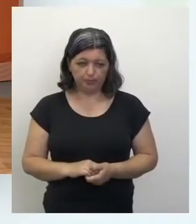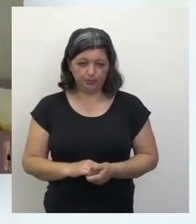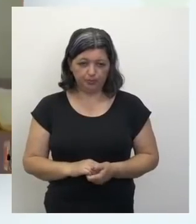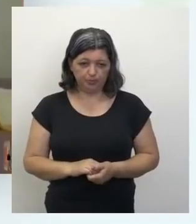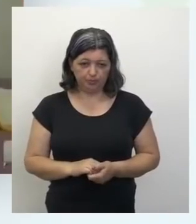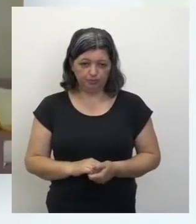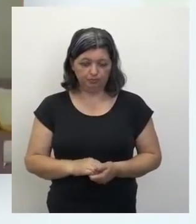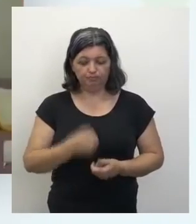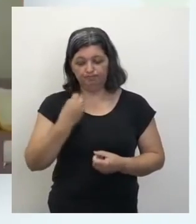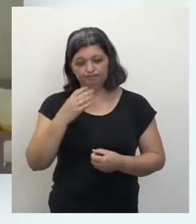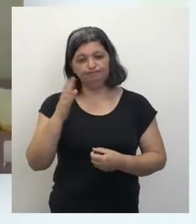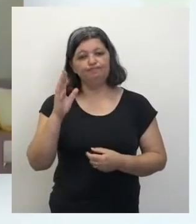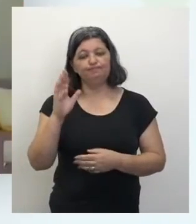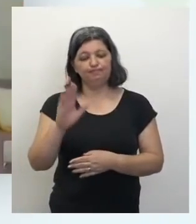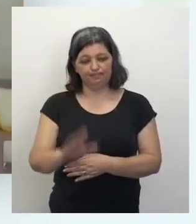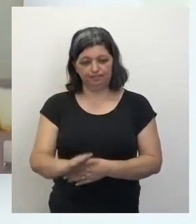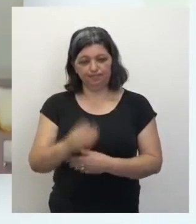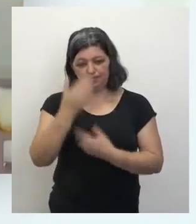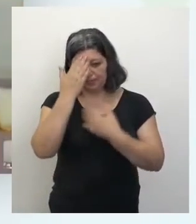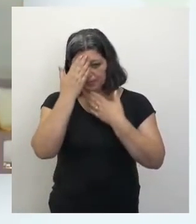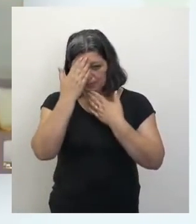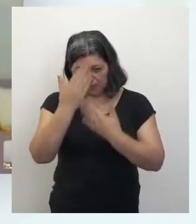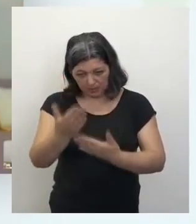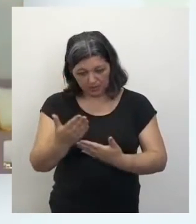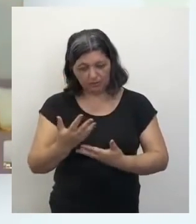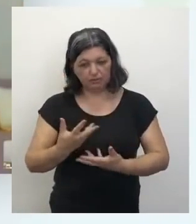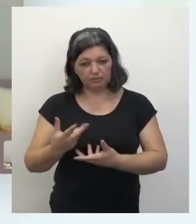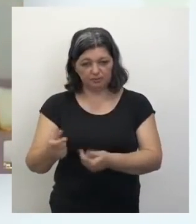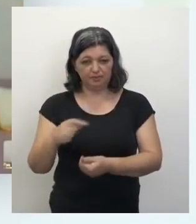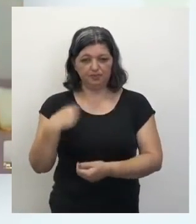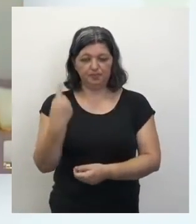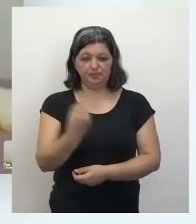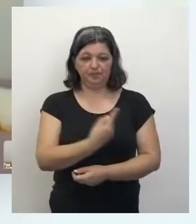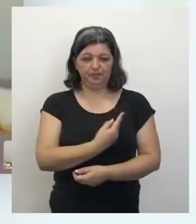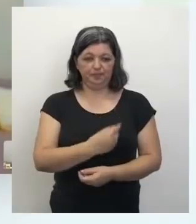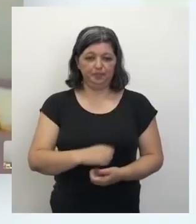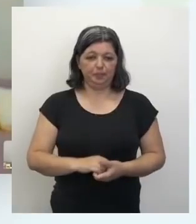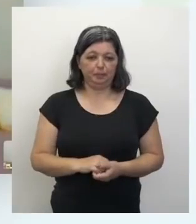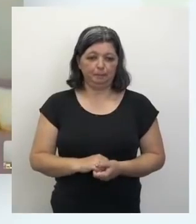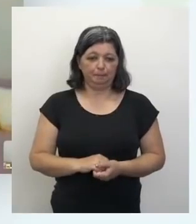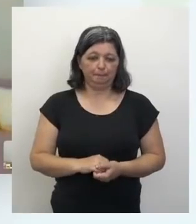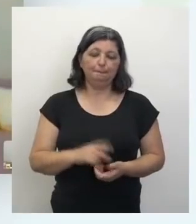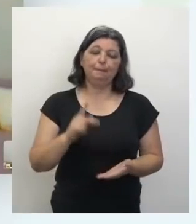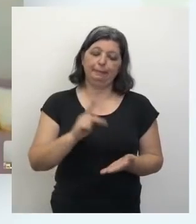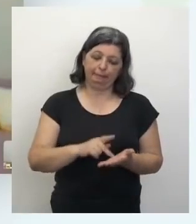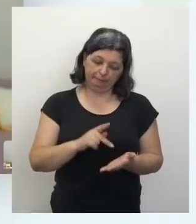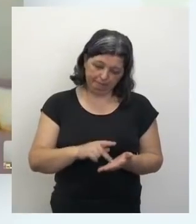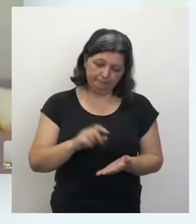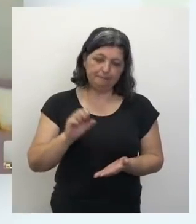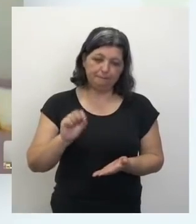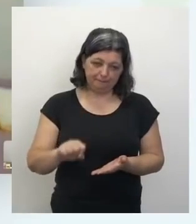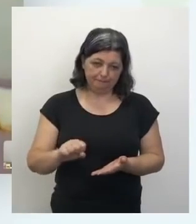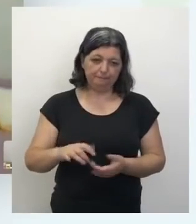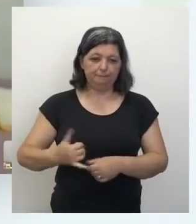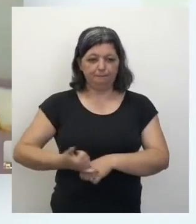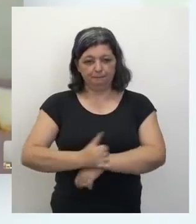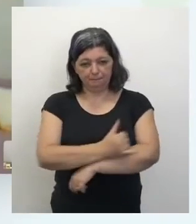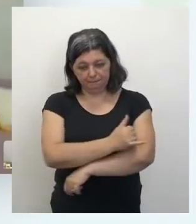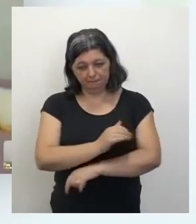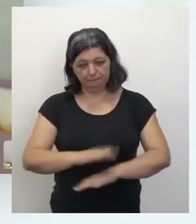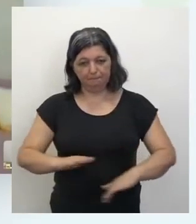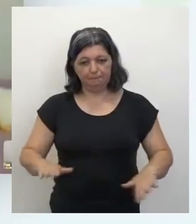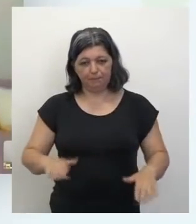Boa tarde, Maurício, obrigada aí por receber a gente. De fato, sim, a obesidade infantil é um